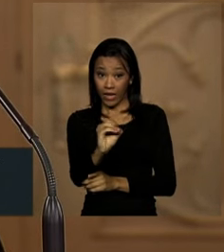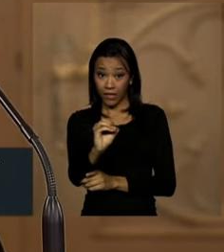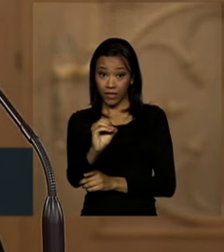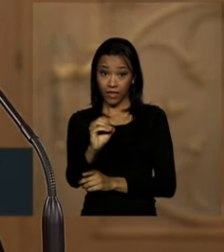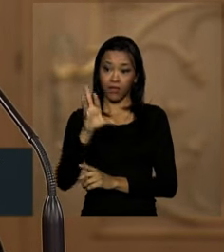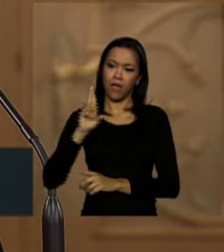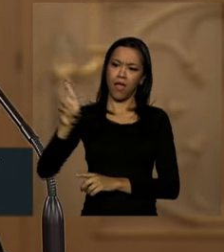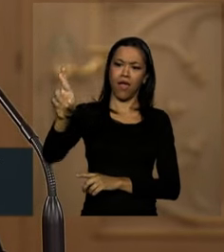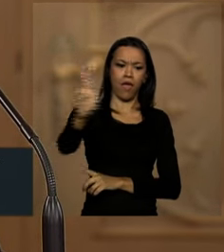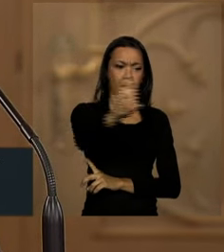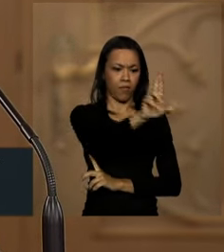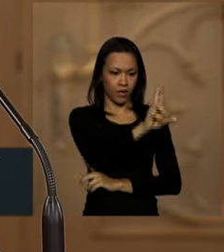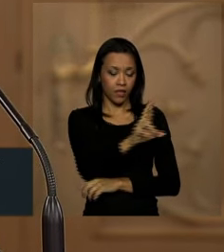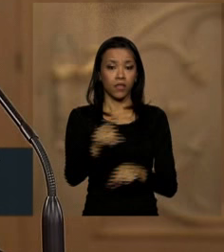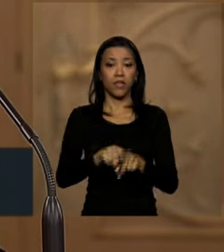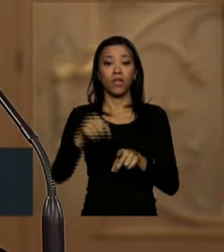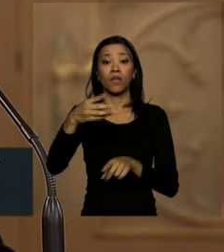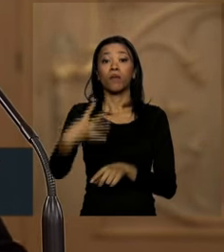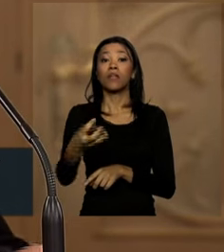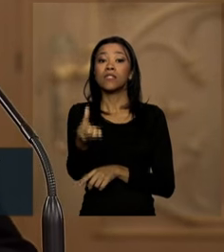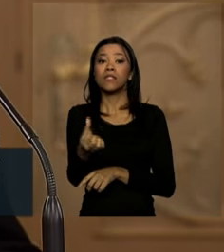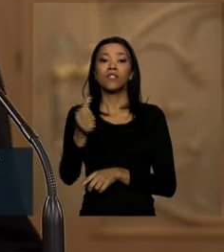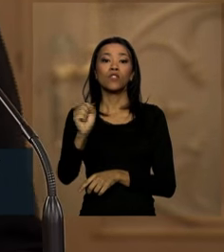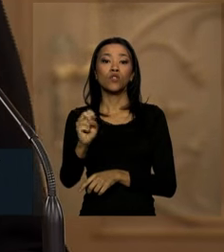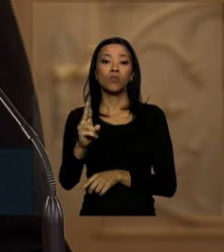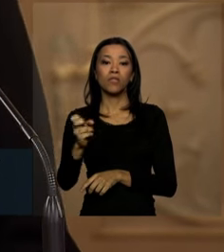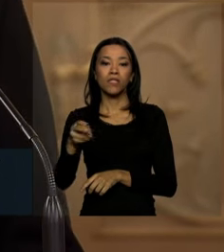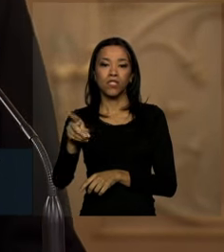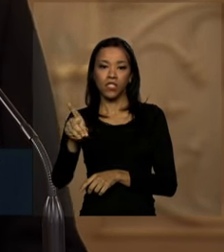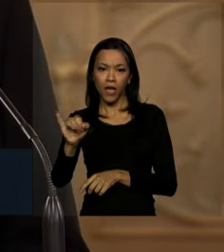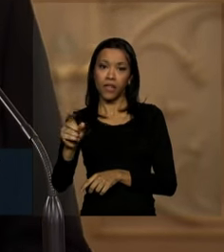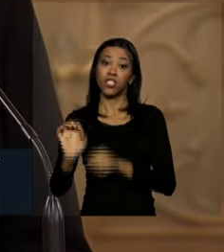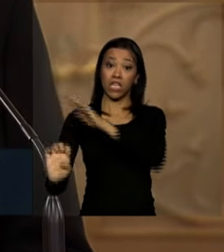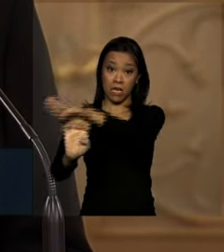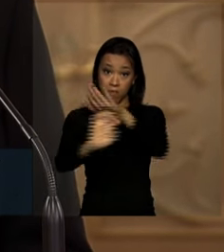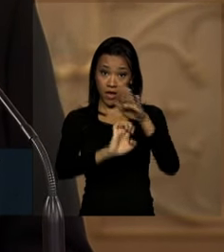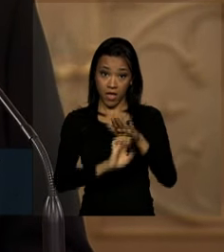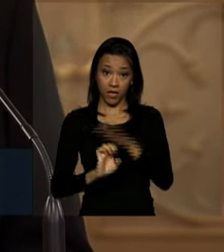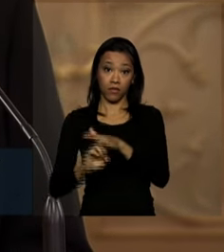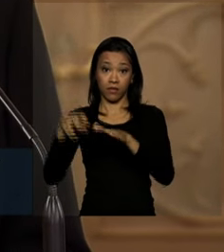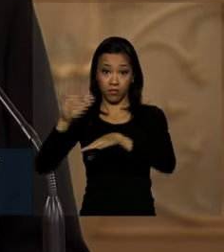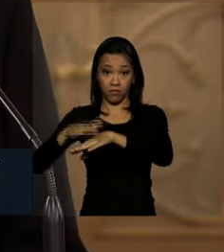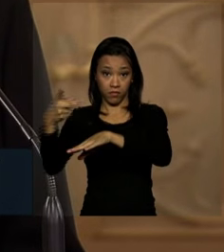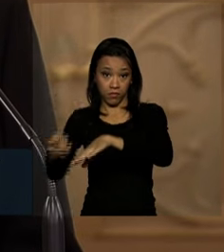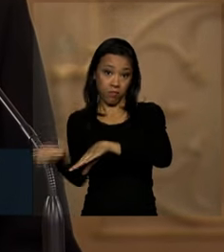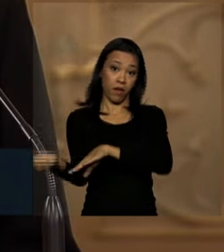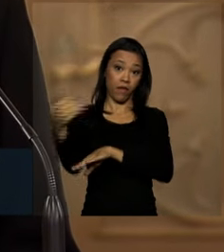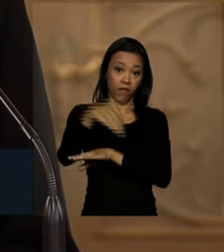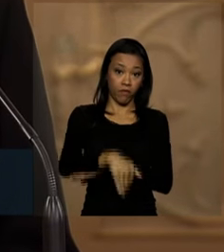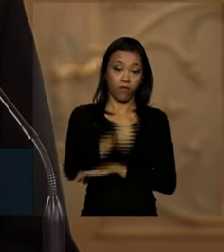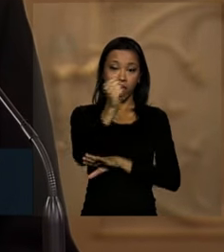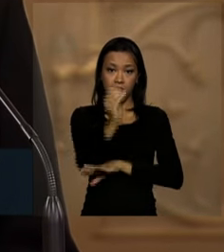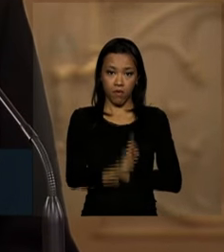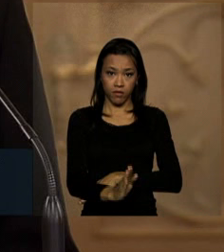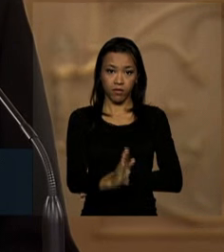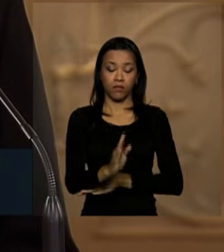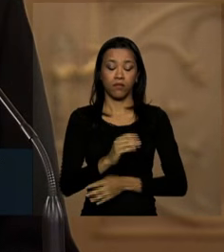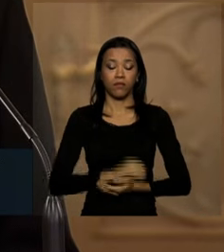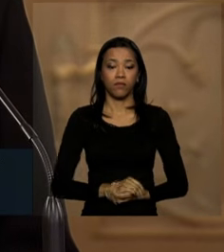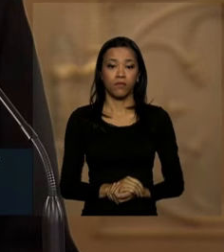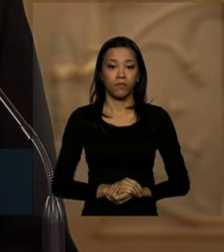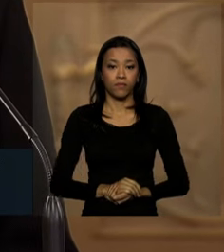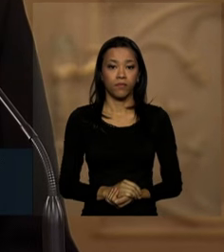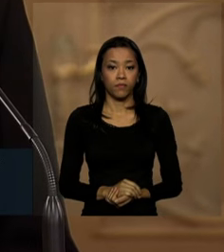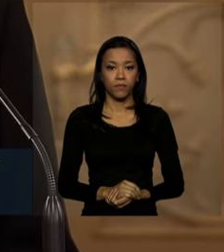e 56 subsidiárias de empresas finlandesas que atuam no Brasil. These new investments can be added to the